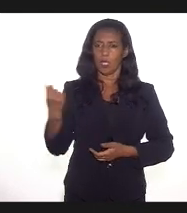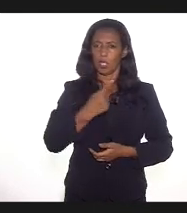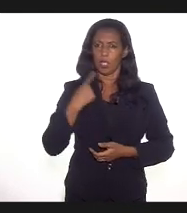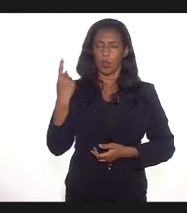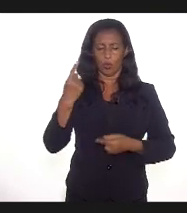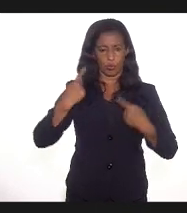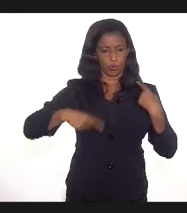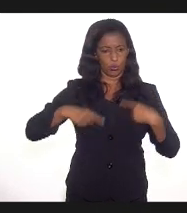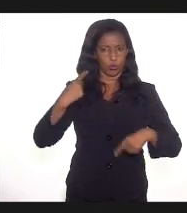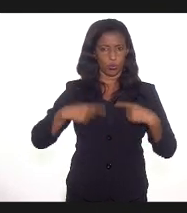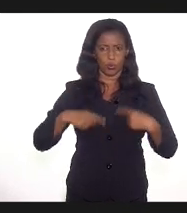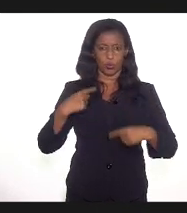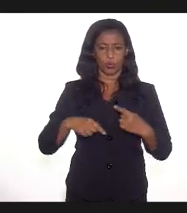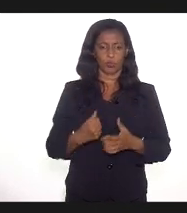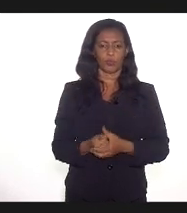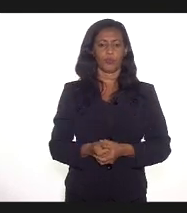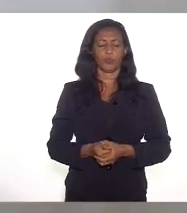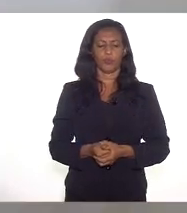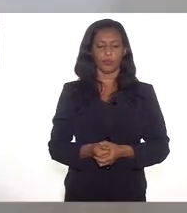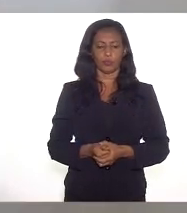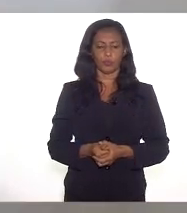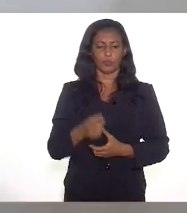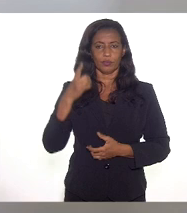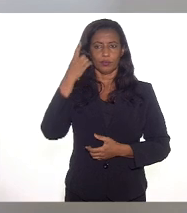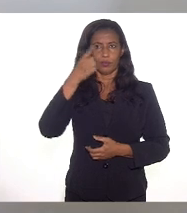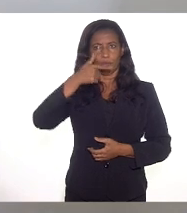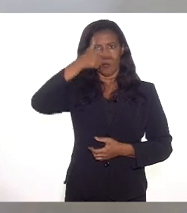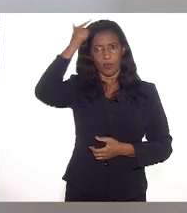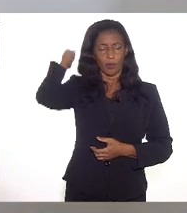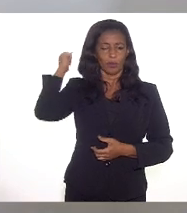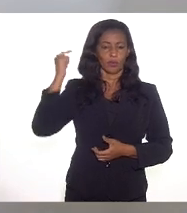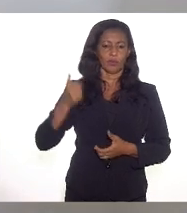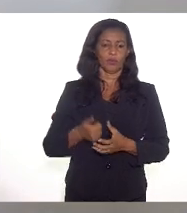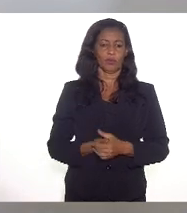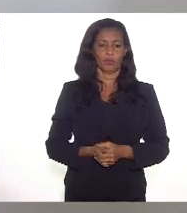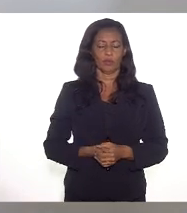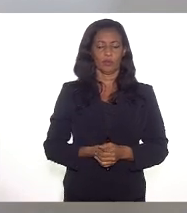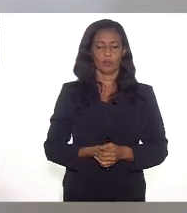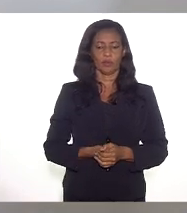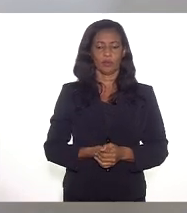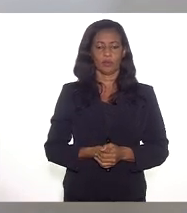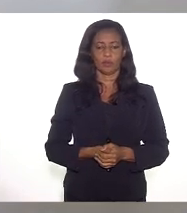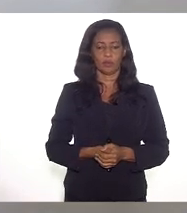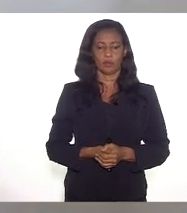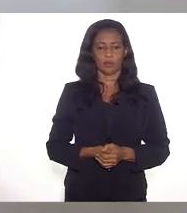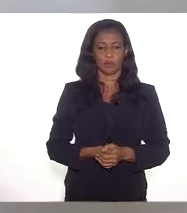na audiência. Deputado okay. Luiz Paulo. André.